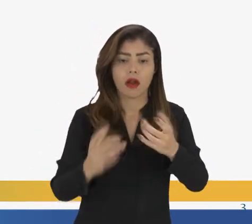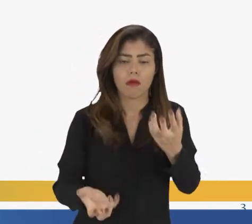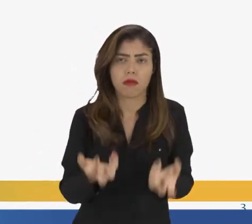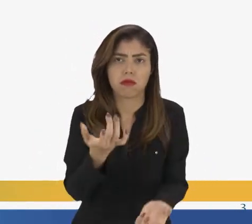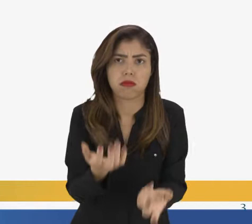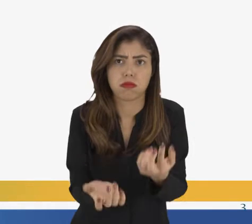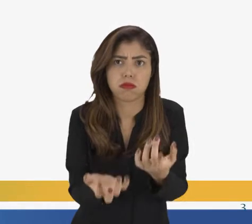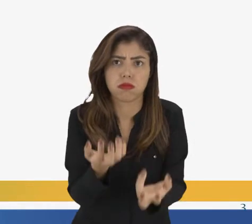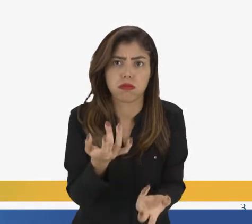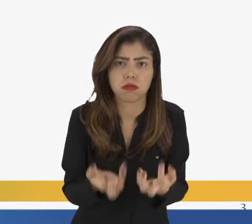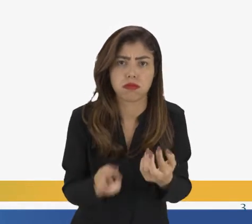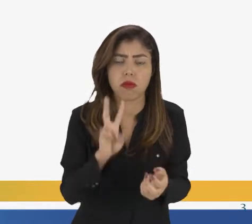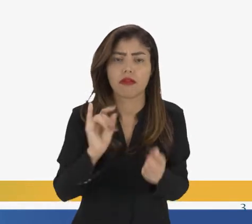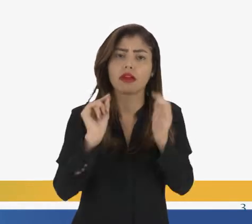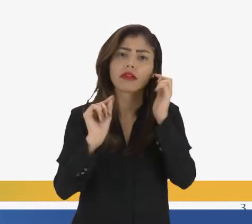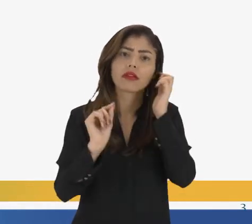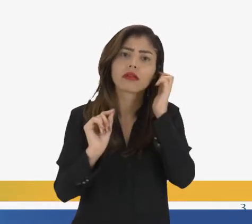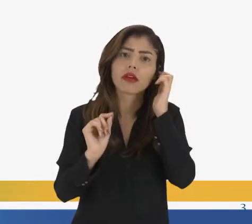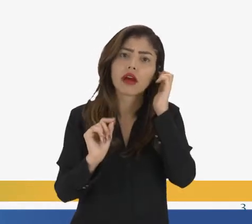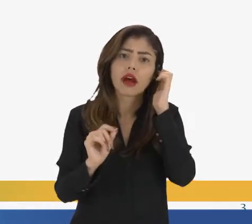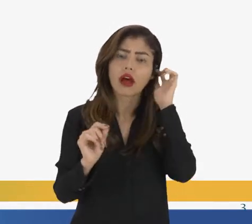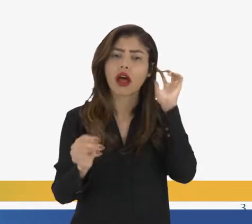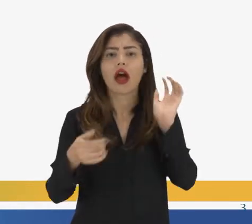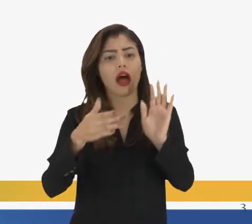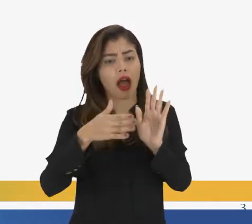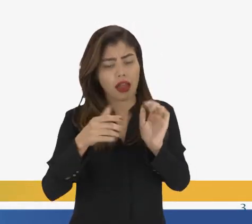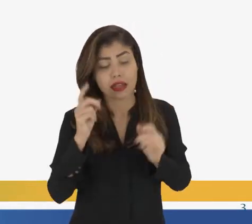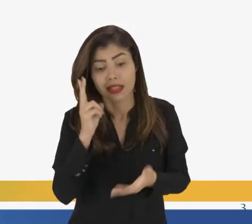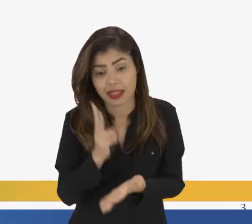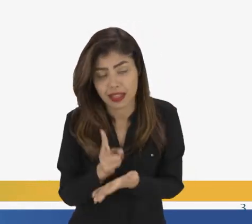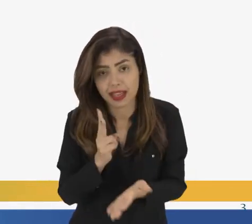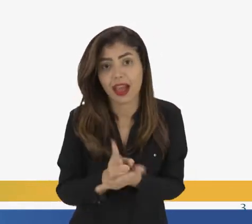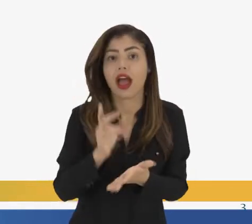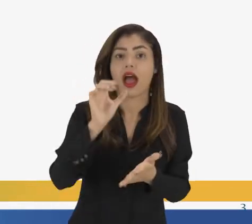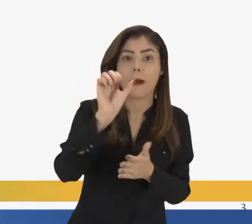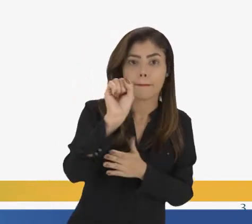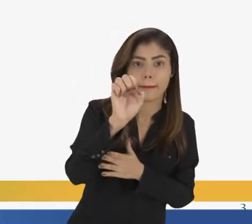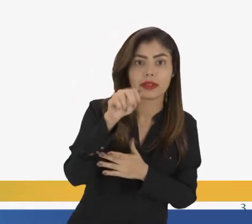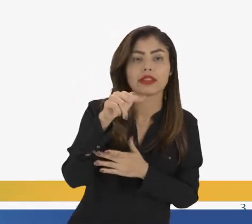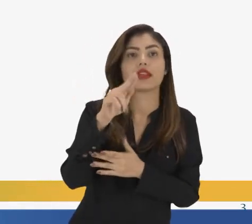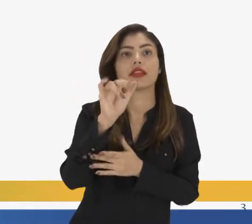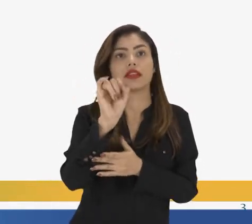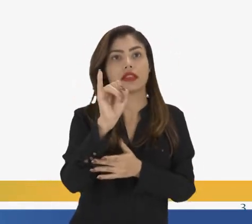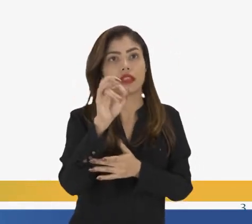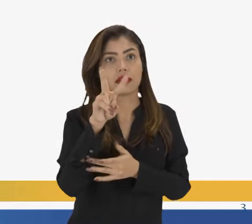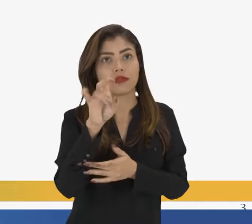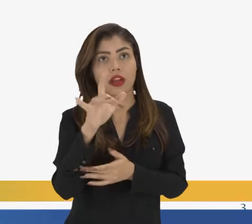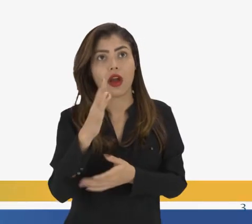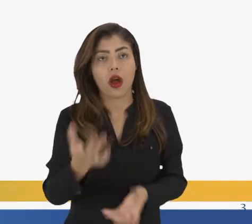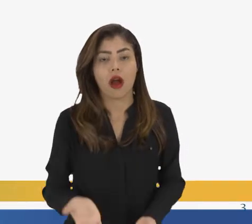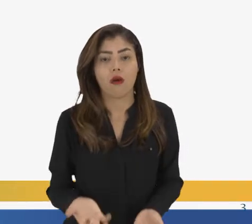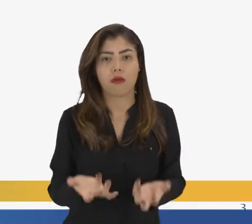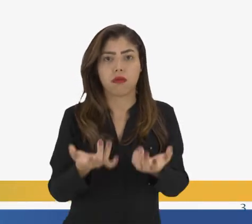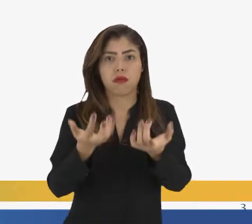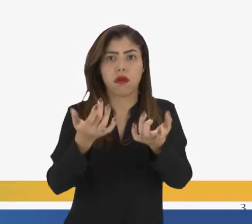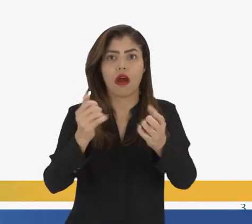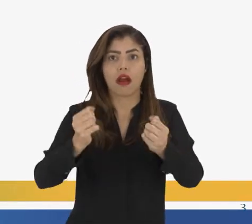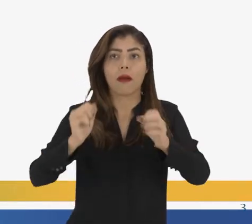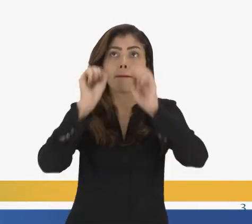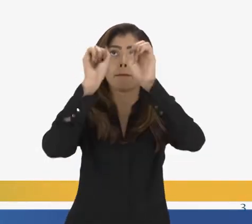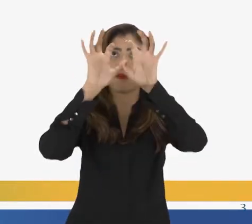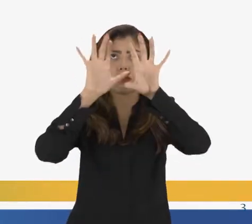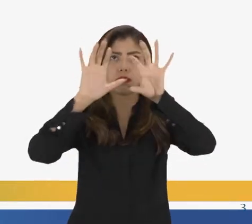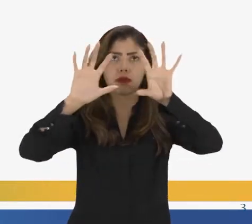estiver sendo aquecida, nós temos nesse caso a presença do calor sensível. Água evaporando,